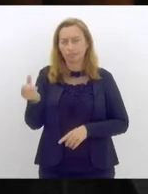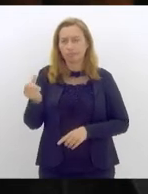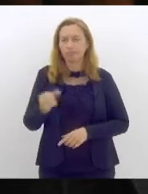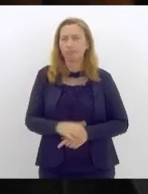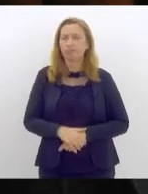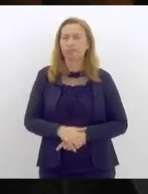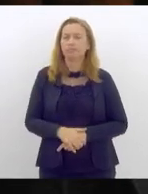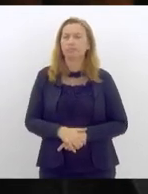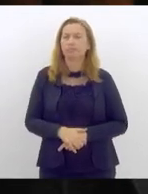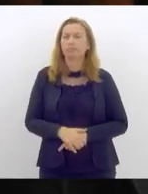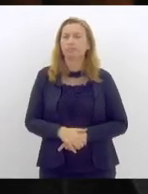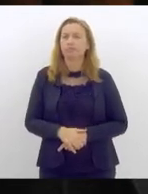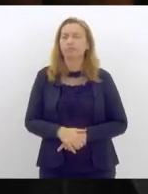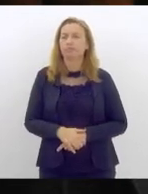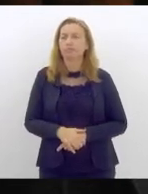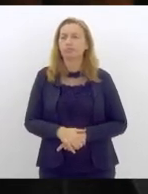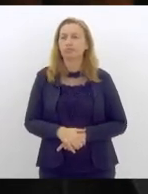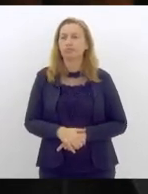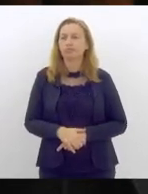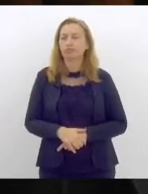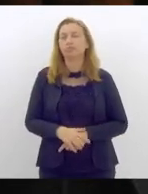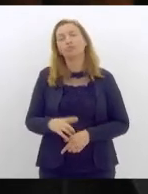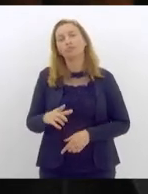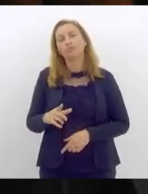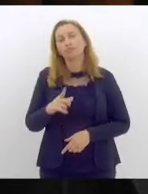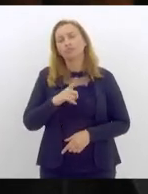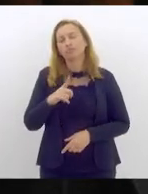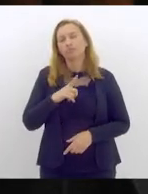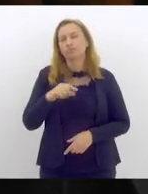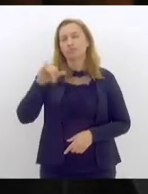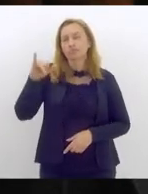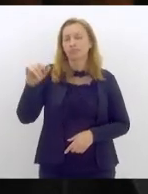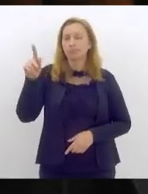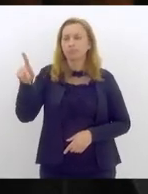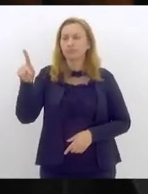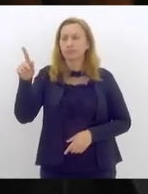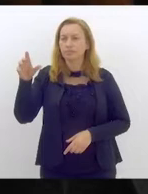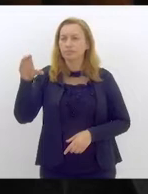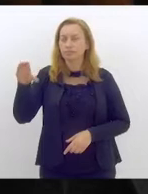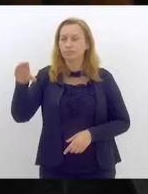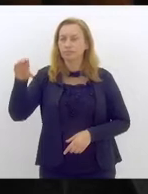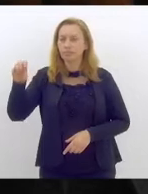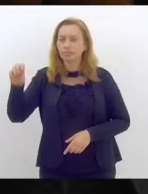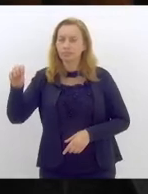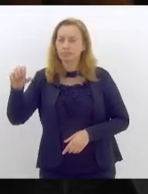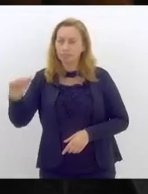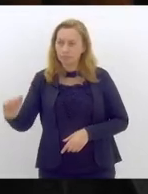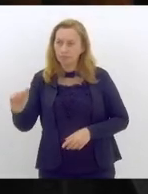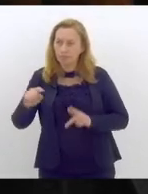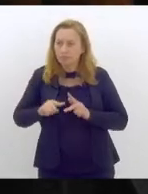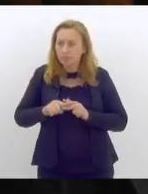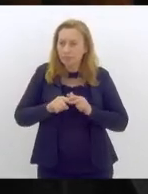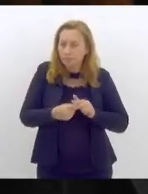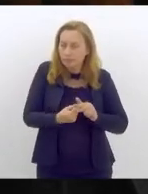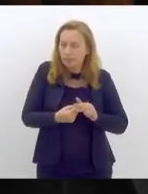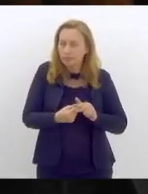diz que vai valer o IPCA que é o índice de correção monetária oficial